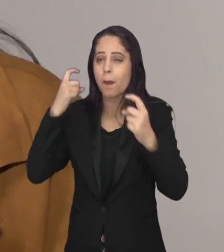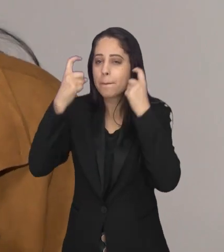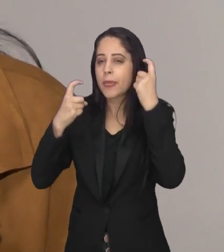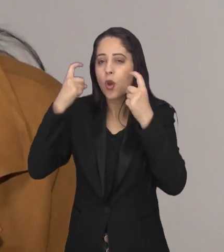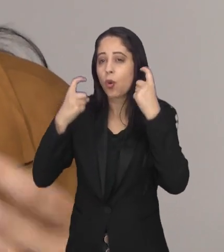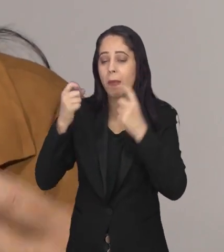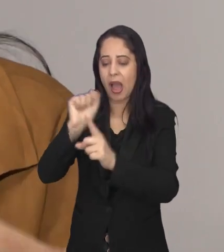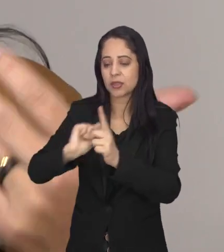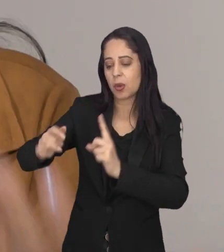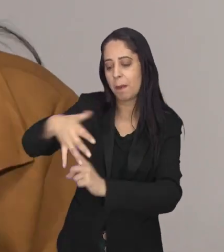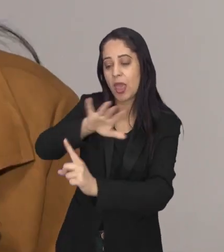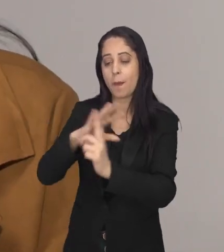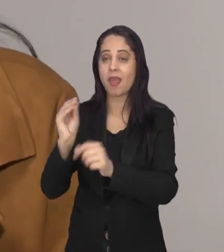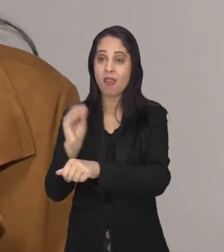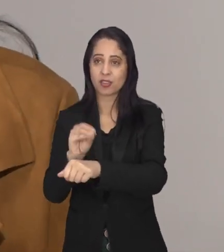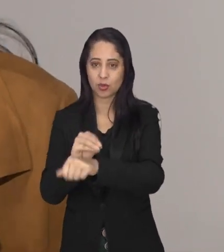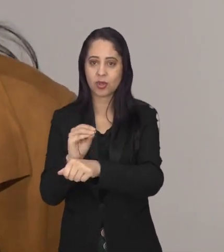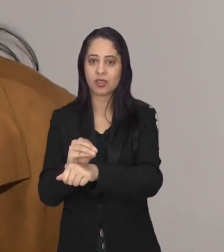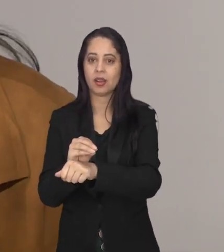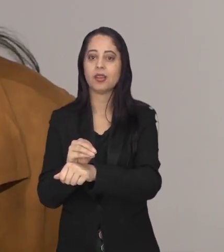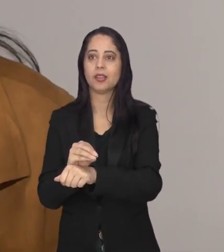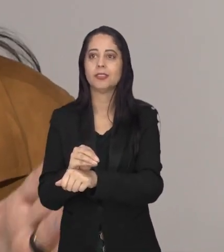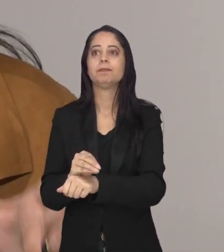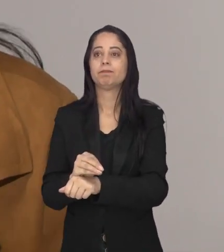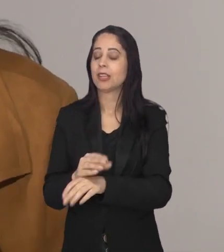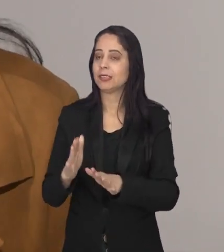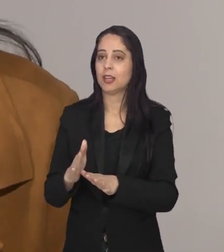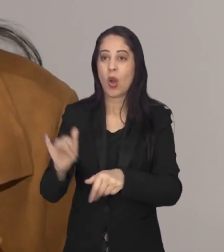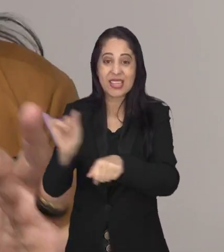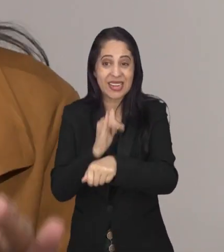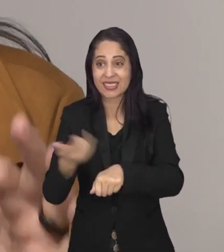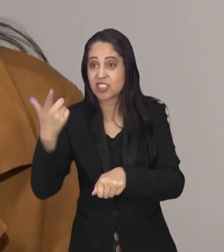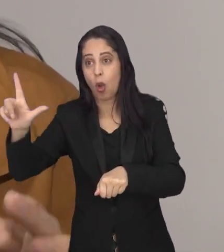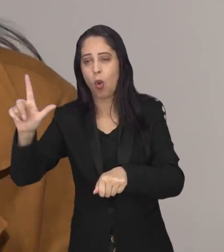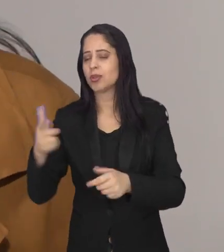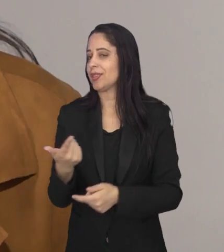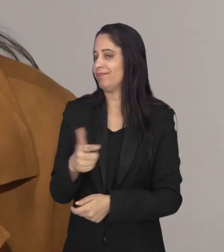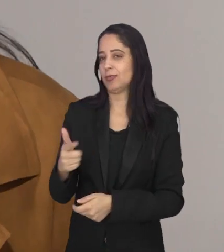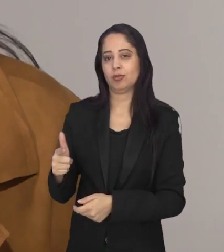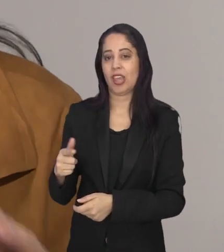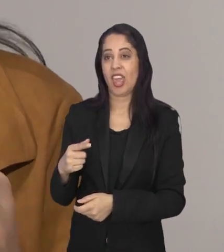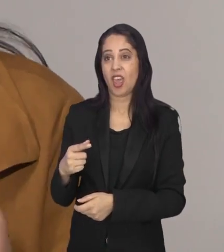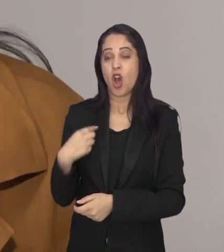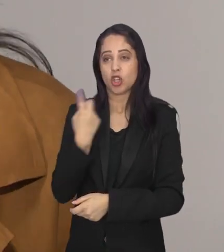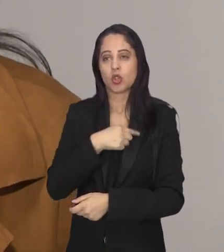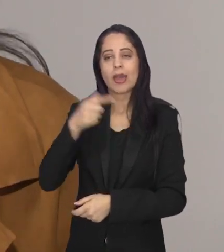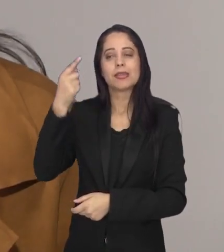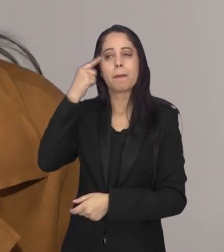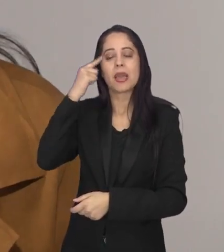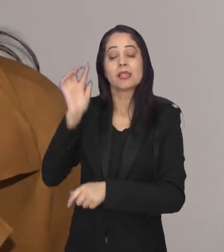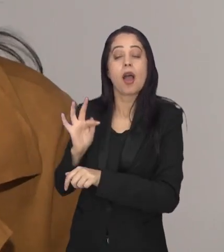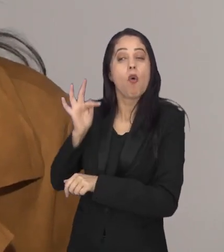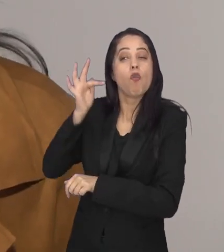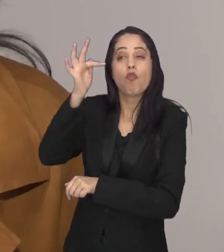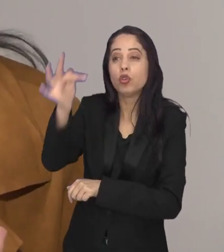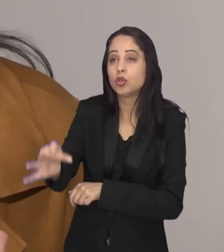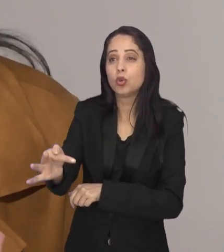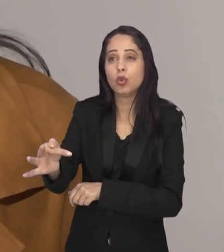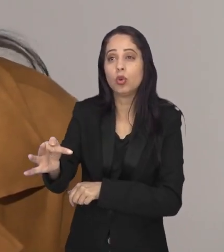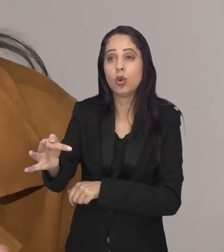energia, e também pode ganhar com o IPTU, porque ela entra no IPTU verde. Então, além dela ter